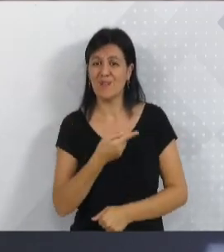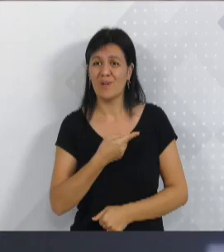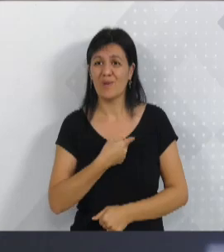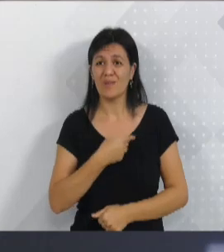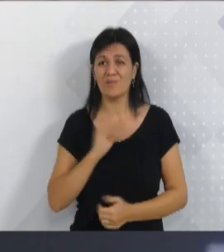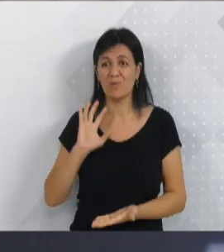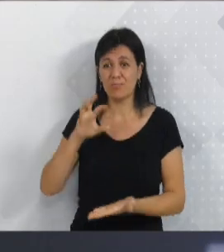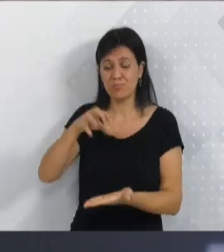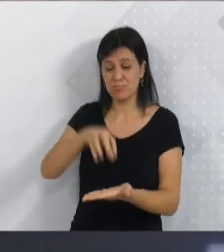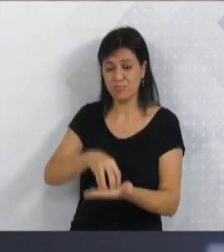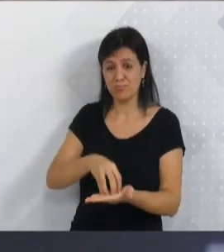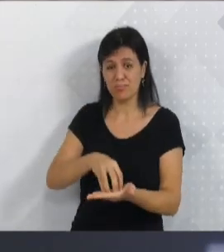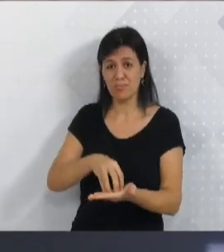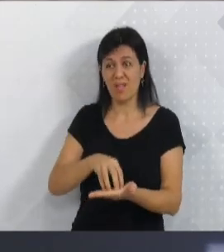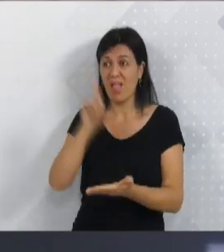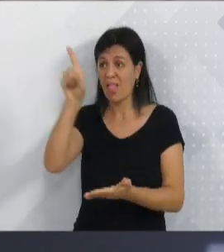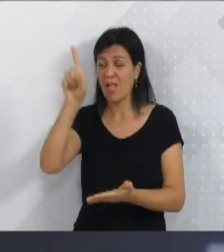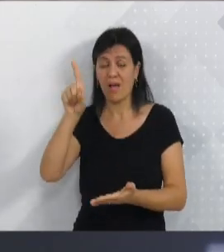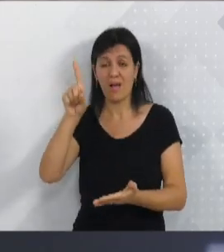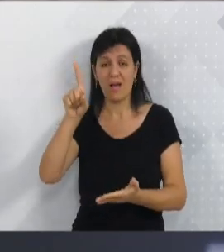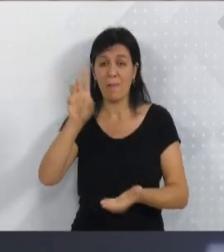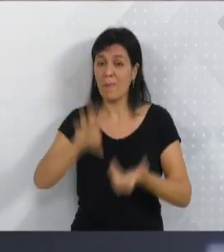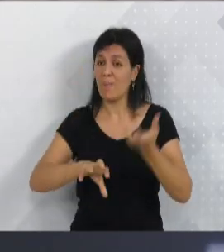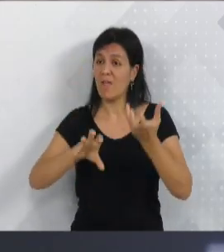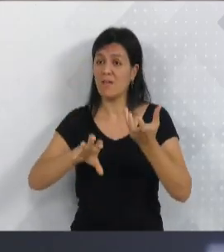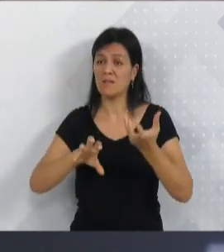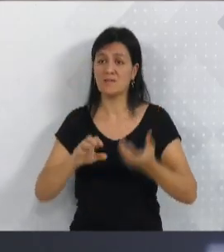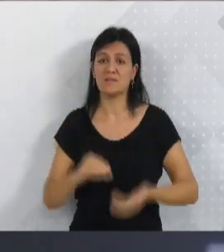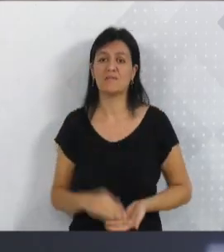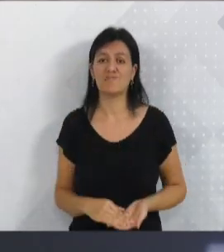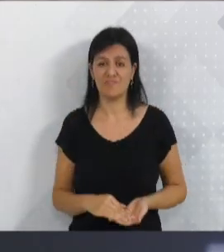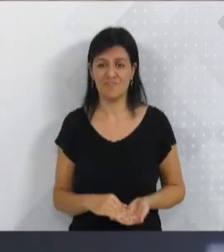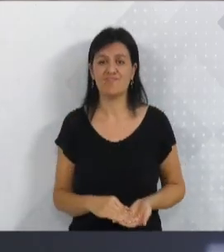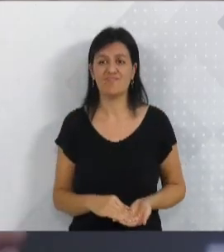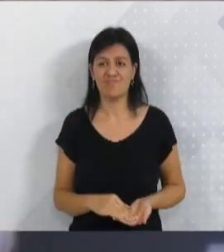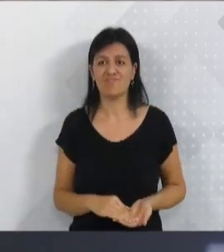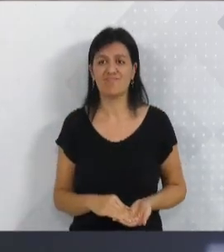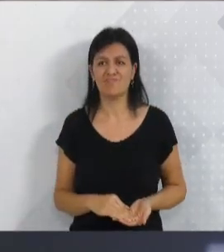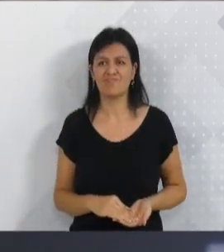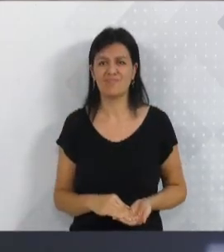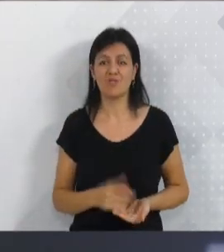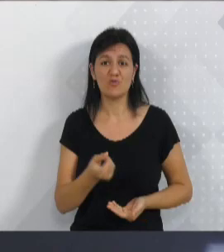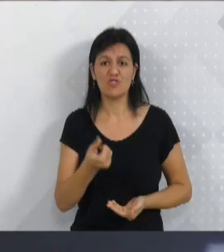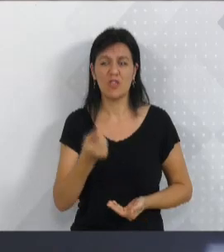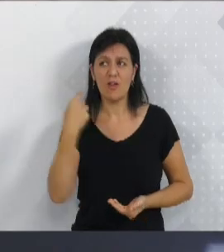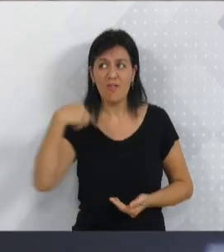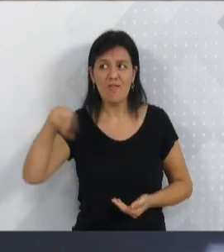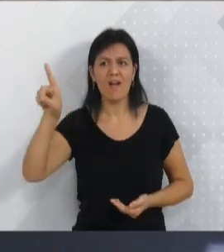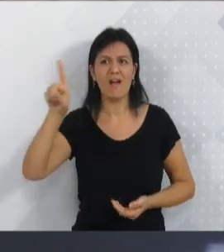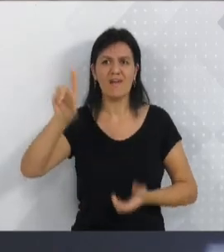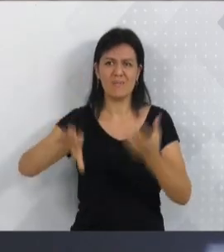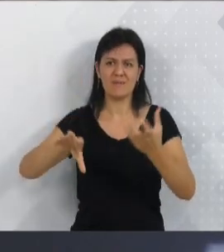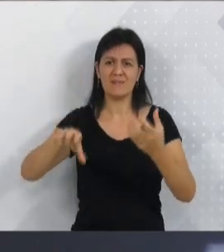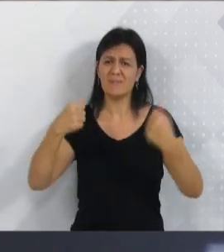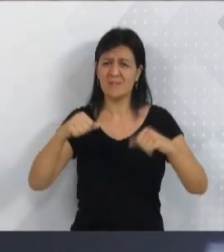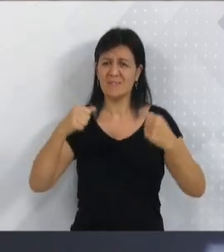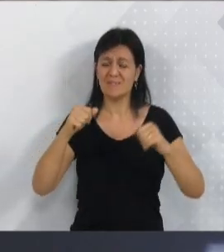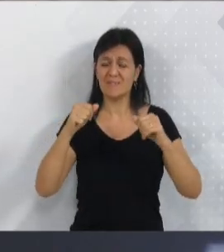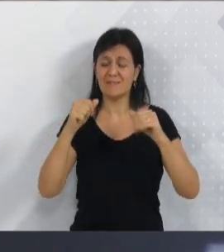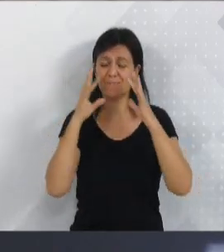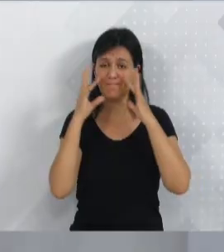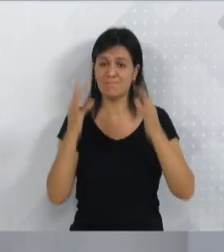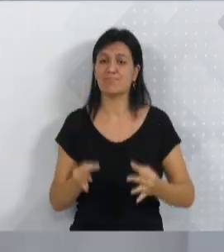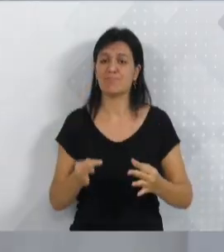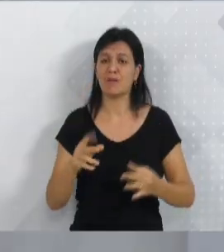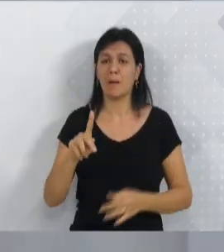mais poder em Brasília nós vamos Aqui Acontece as demandas mas o dinheiro vai ficar lá nós precisamos rever o pacto federativo